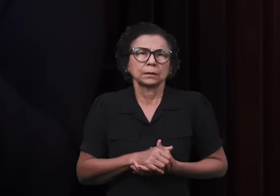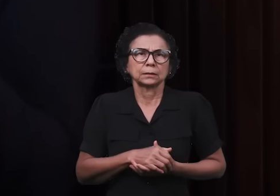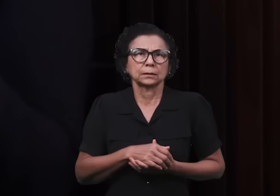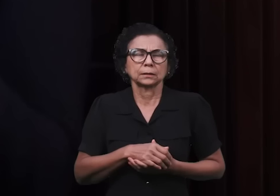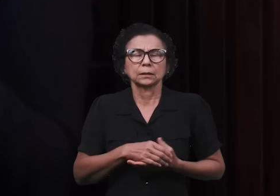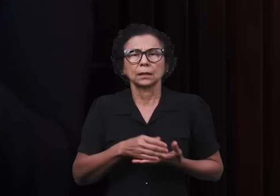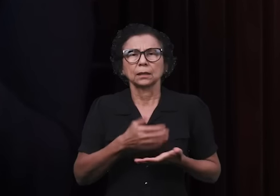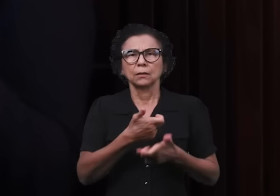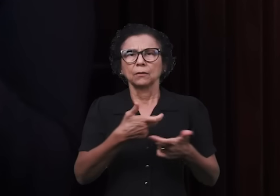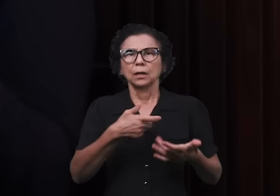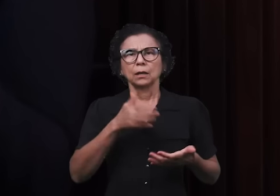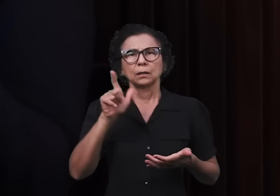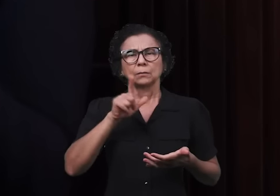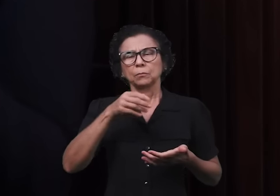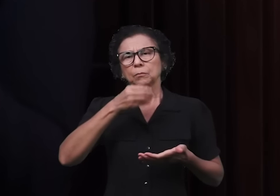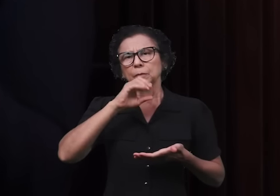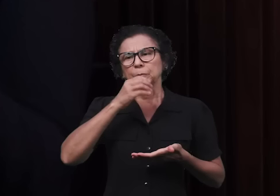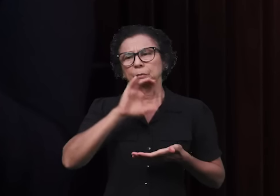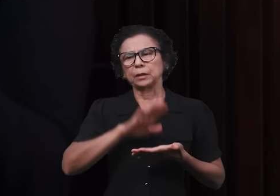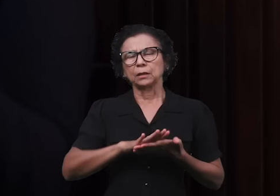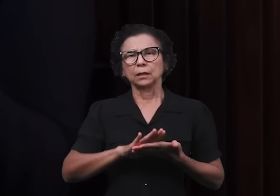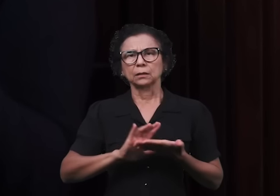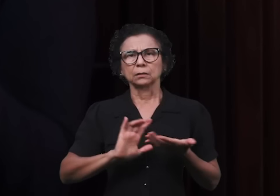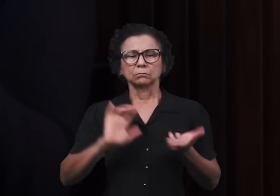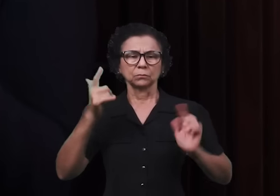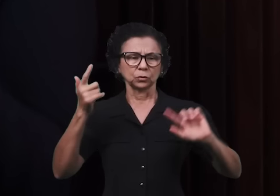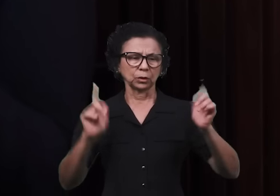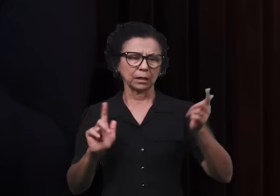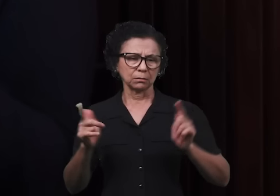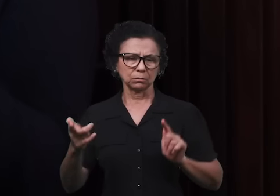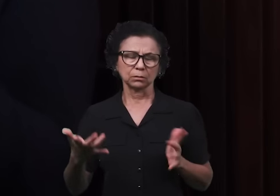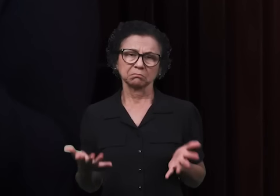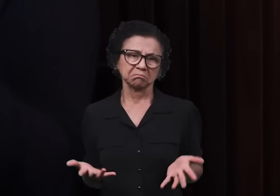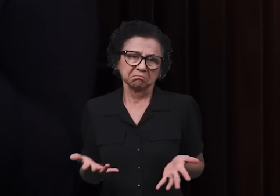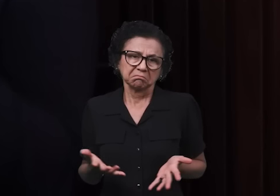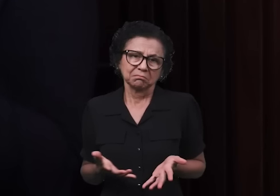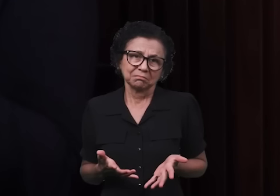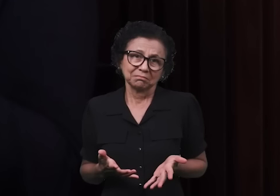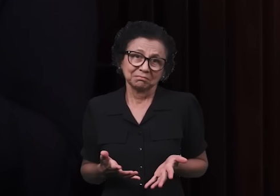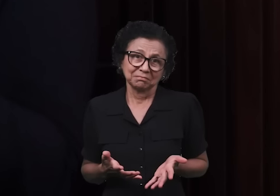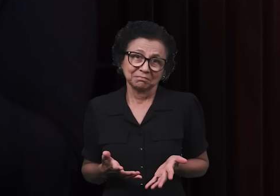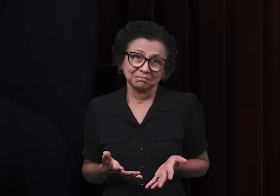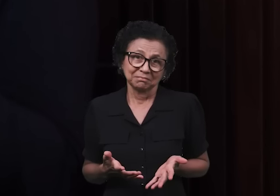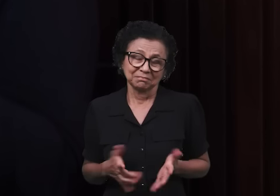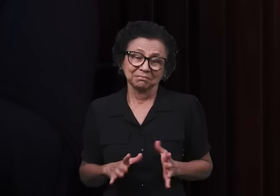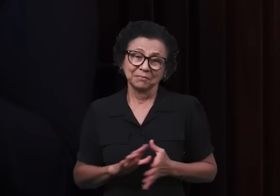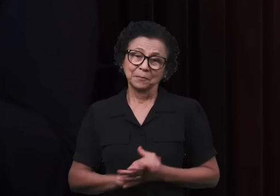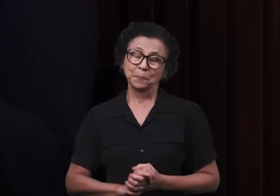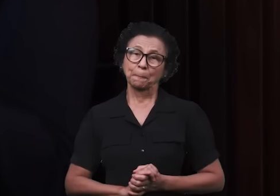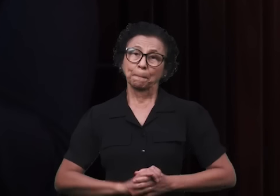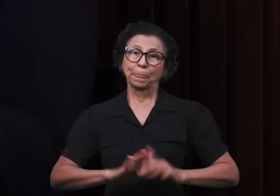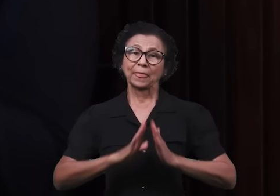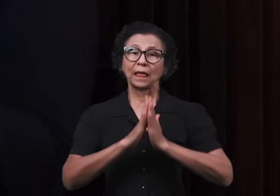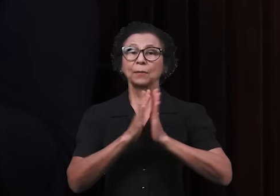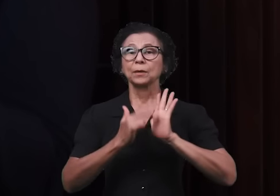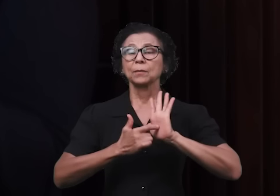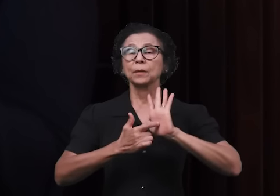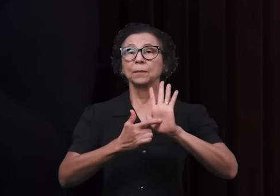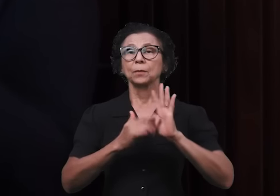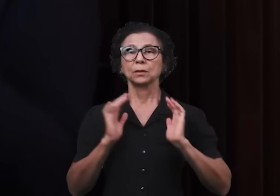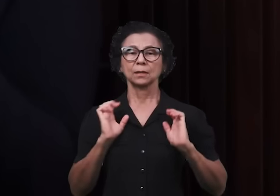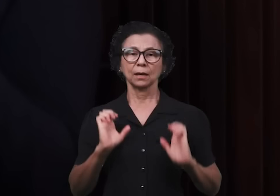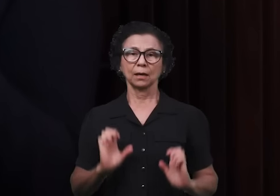bebidas, gestos, né, o que a palavra diz para nós a Bíblia mostra como um código de ética,